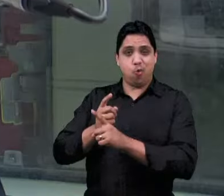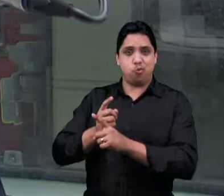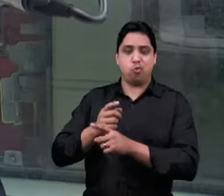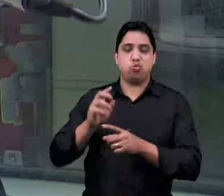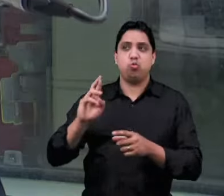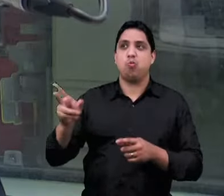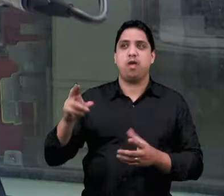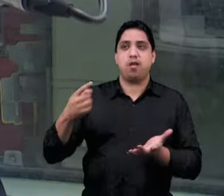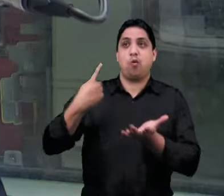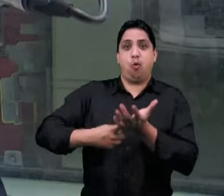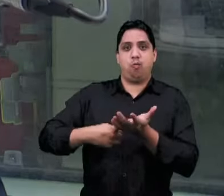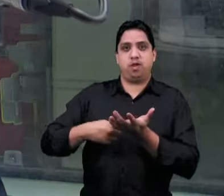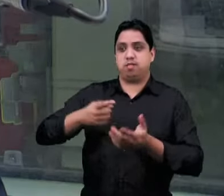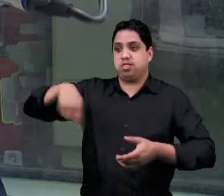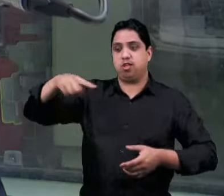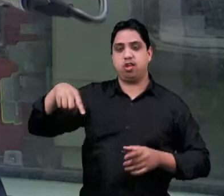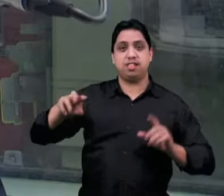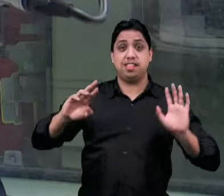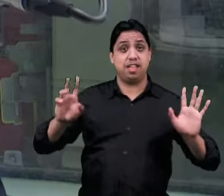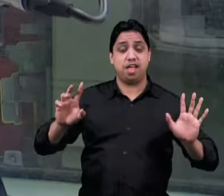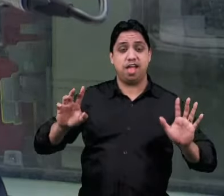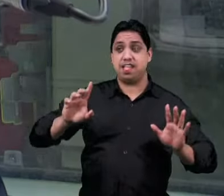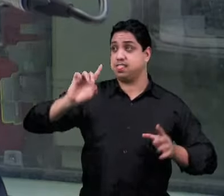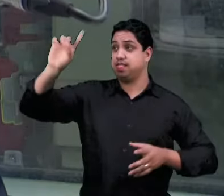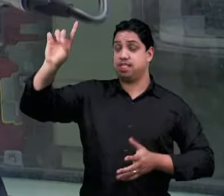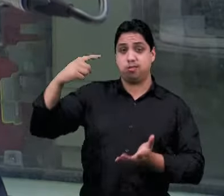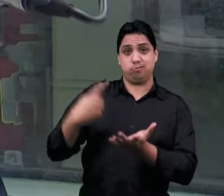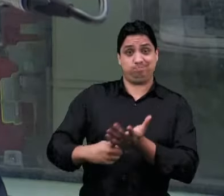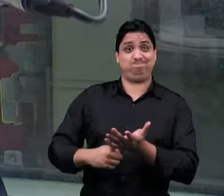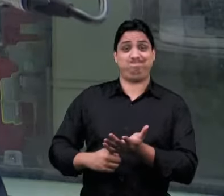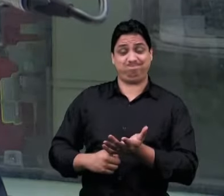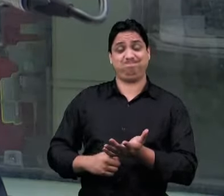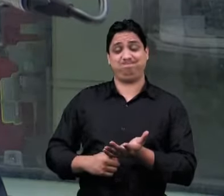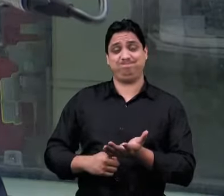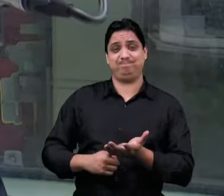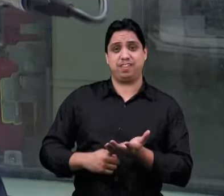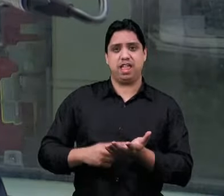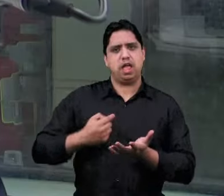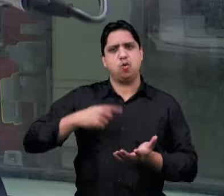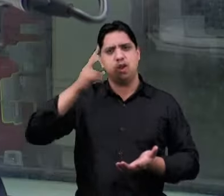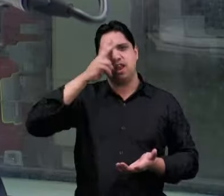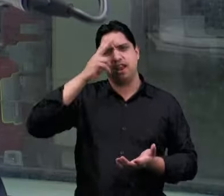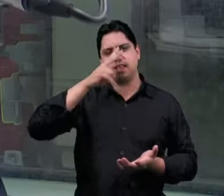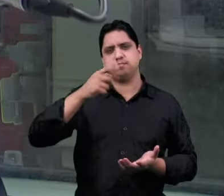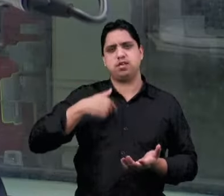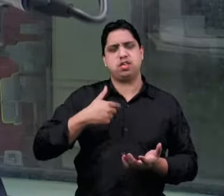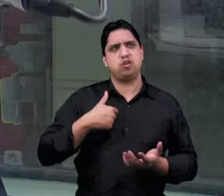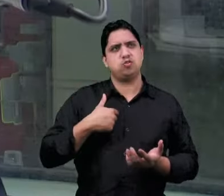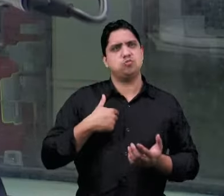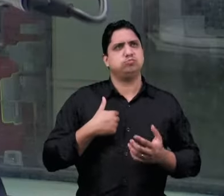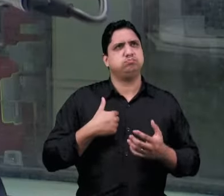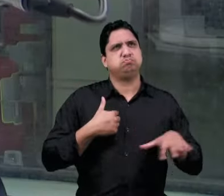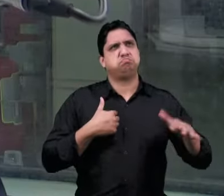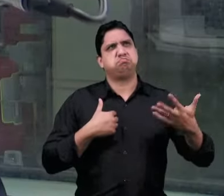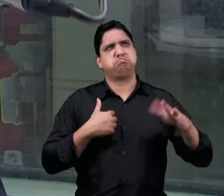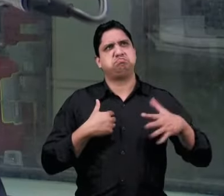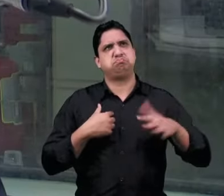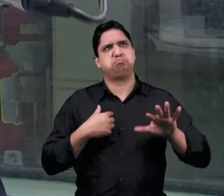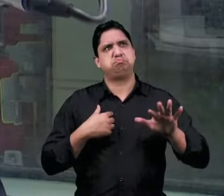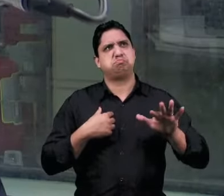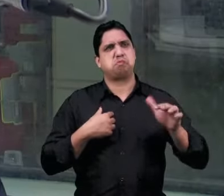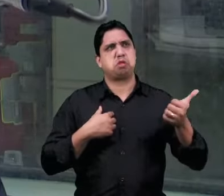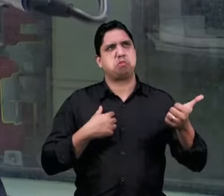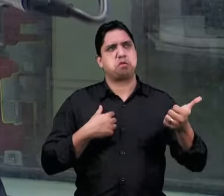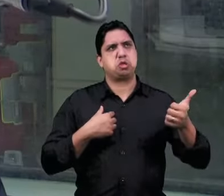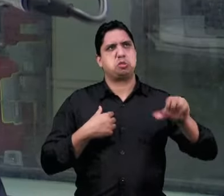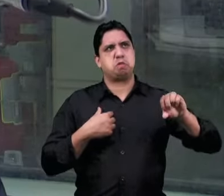nós, é um encontro programado por Deus. E eu me recordo de ter saído isso em meados do